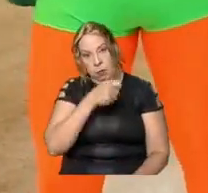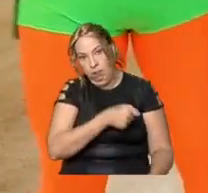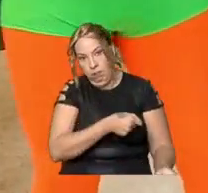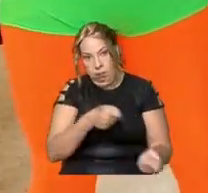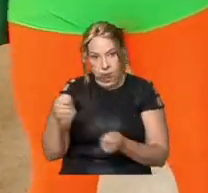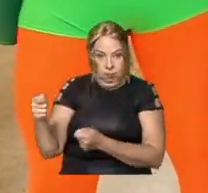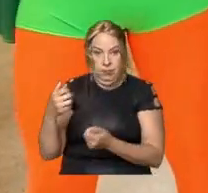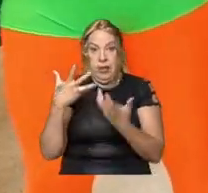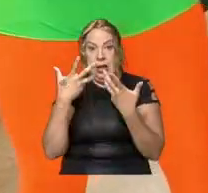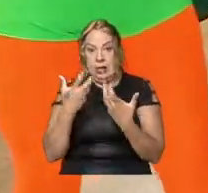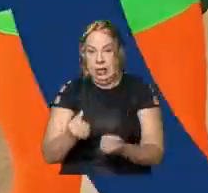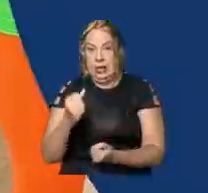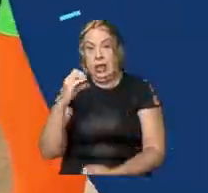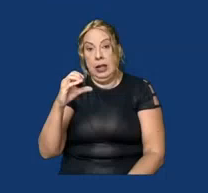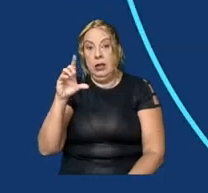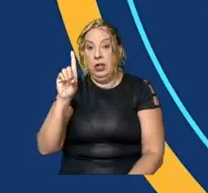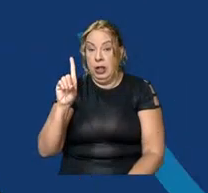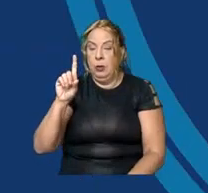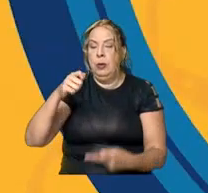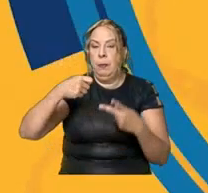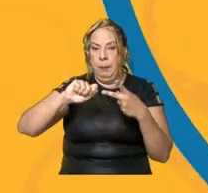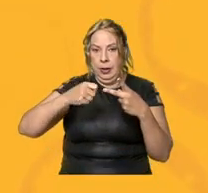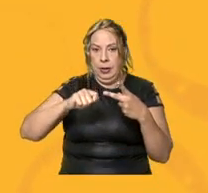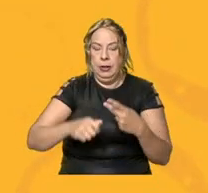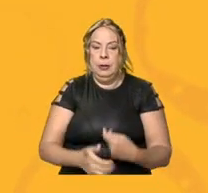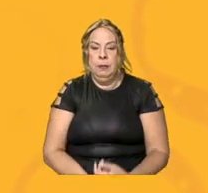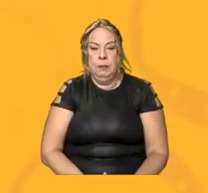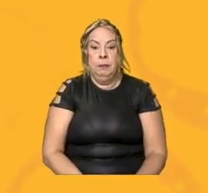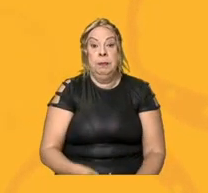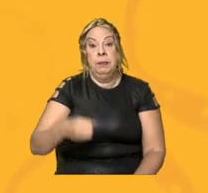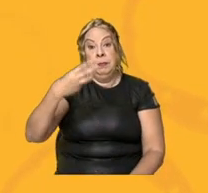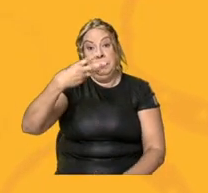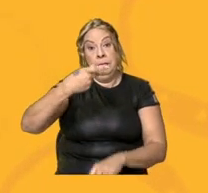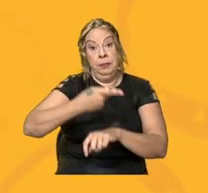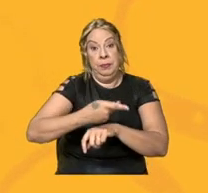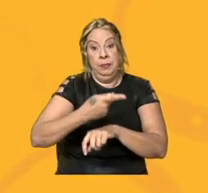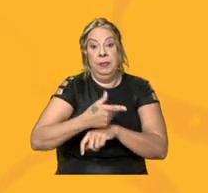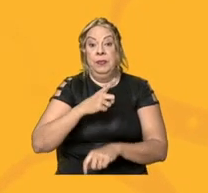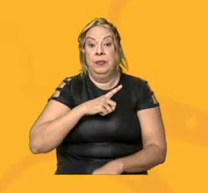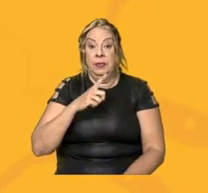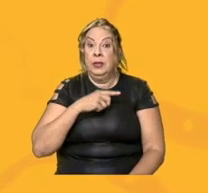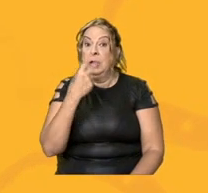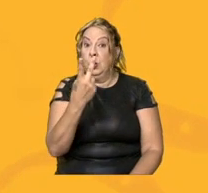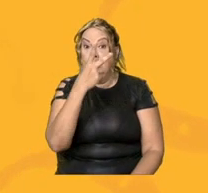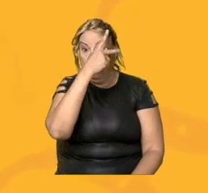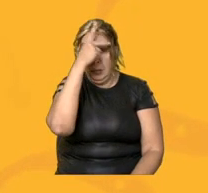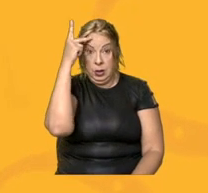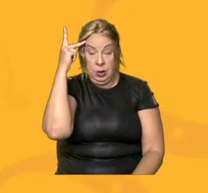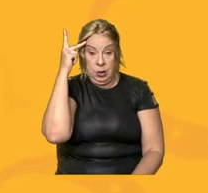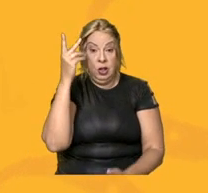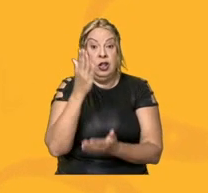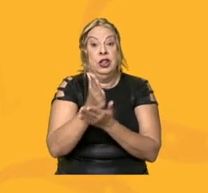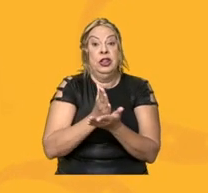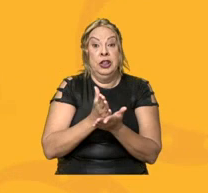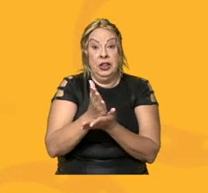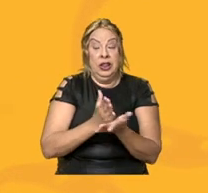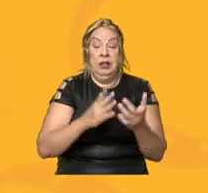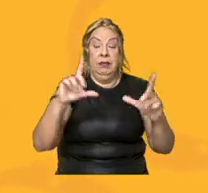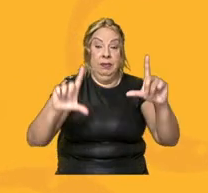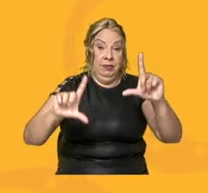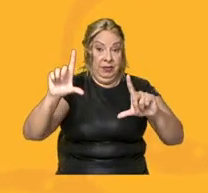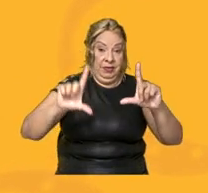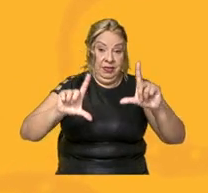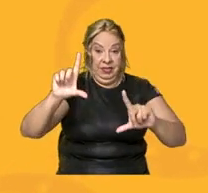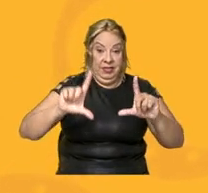aceita crédito, débito e Pix. Já no terceiro prêmio, também dois contemplados, que dividiram a Super